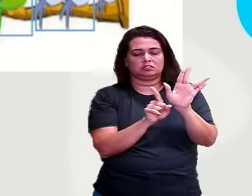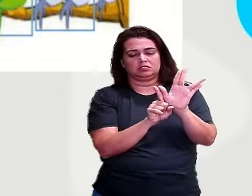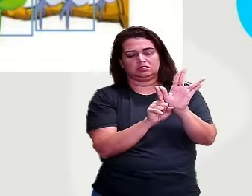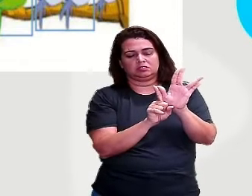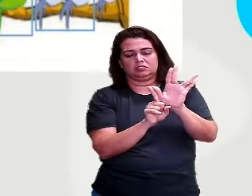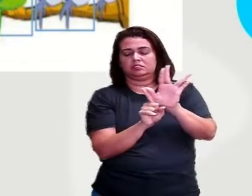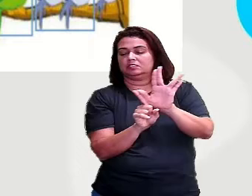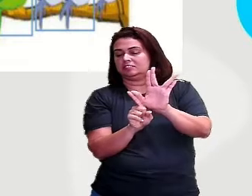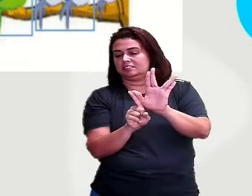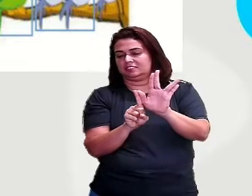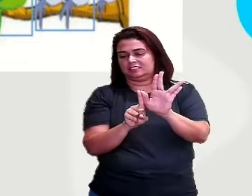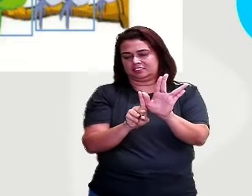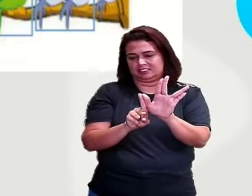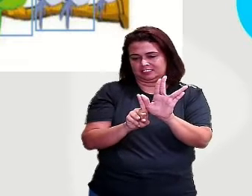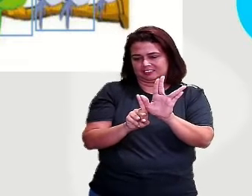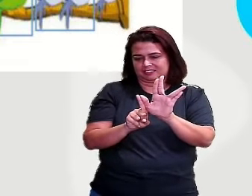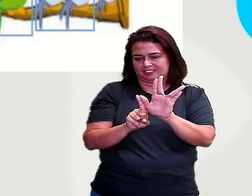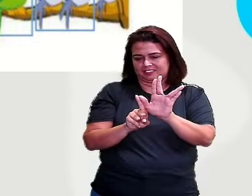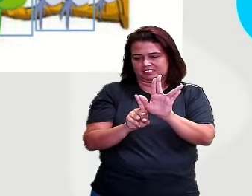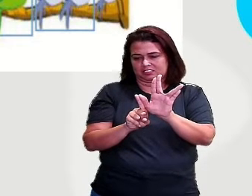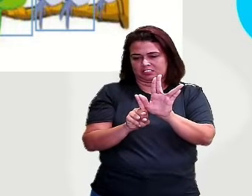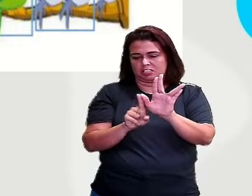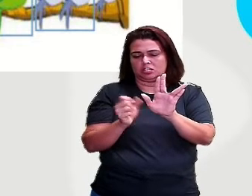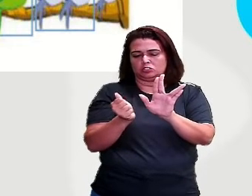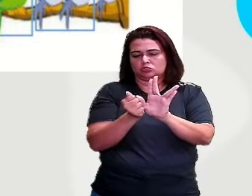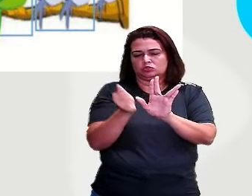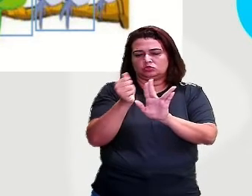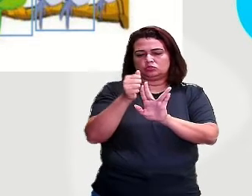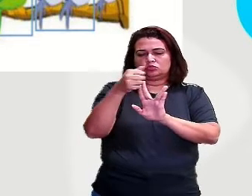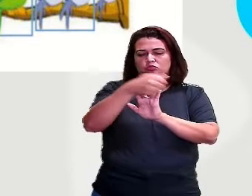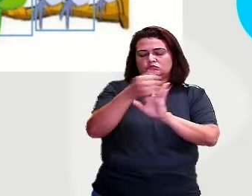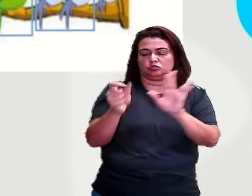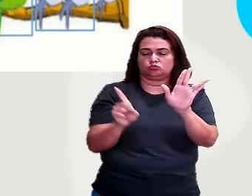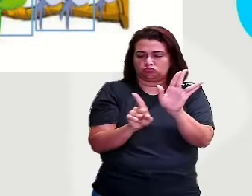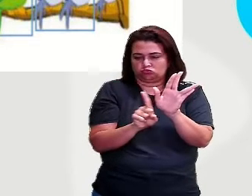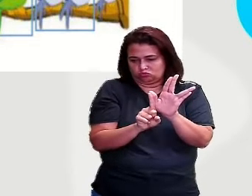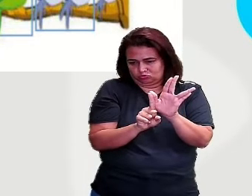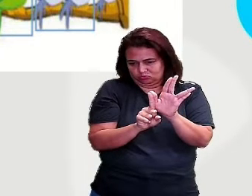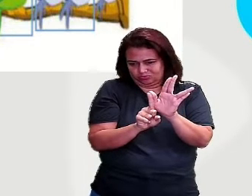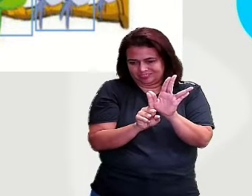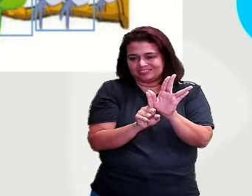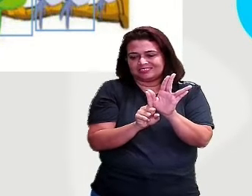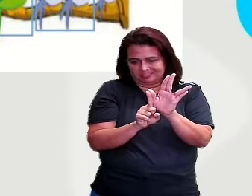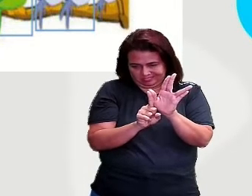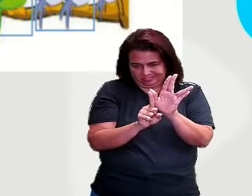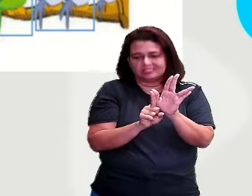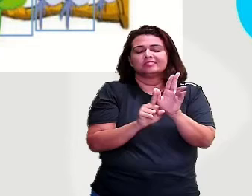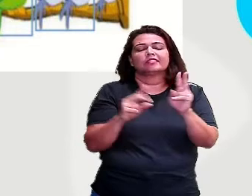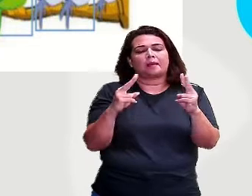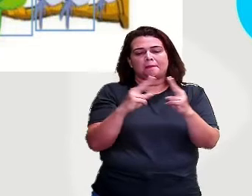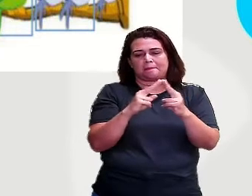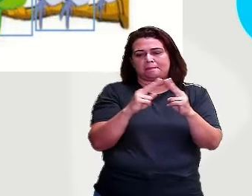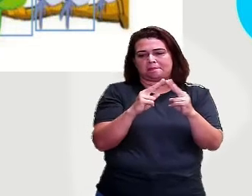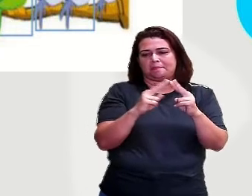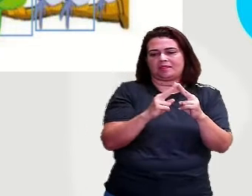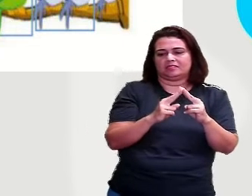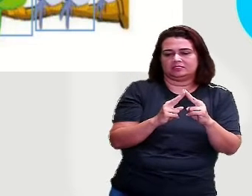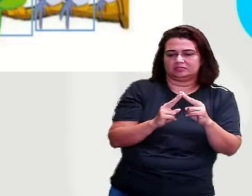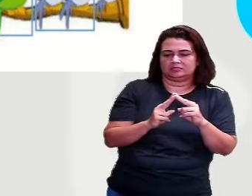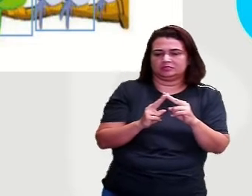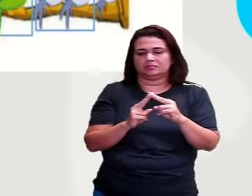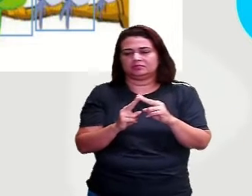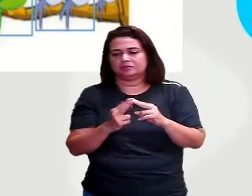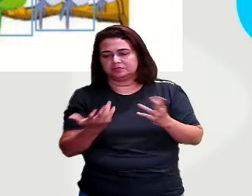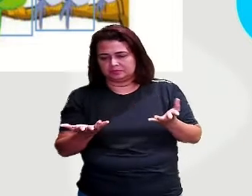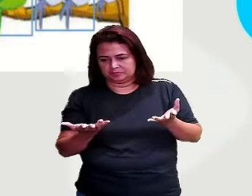nenhum passarãozinho só. Então, 6 é um número par. Porque quando sobra, é que é número